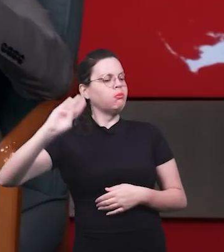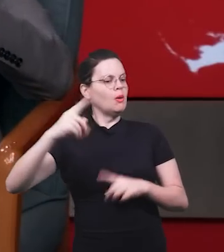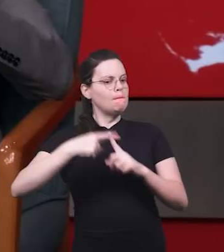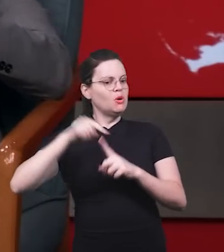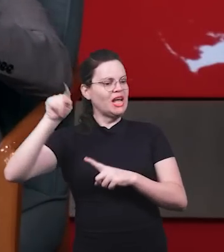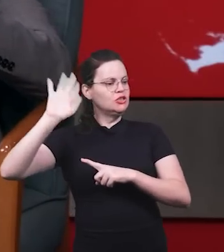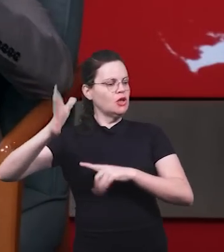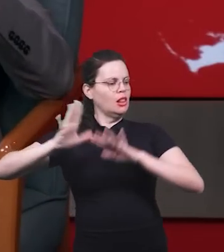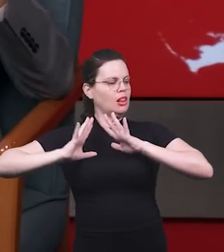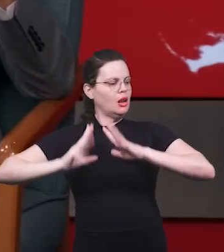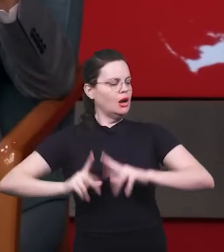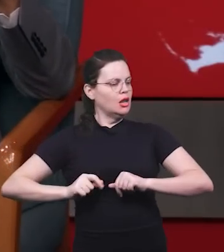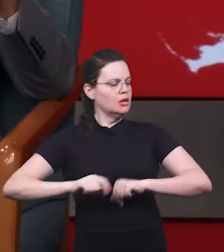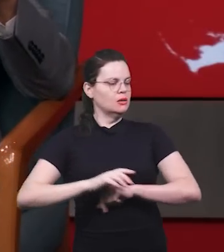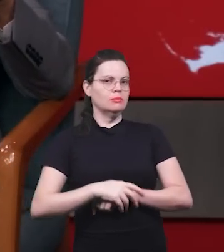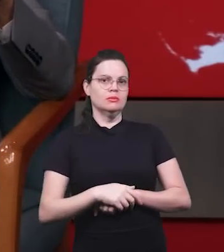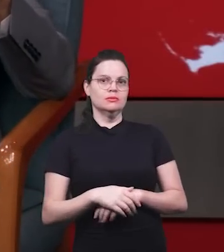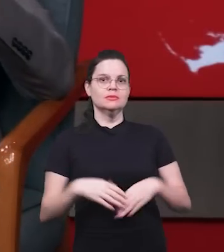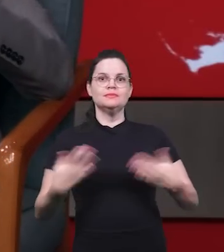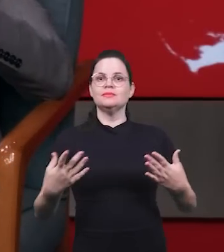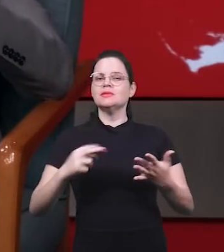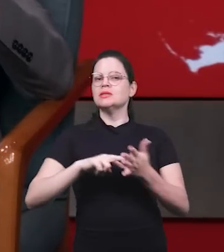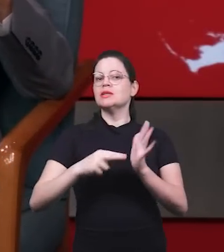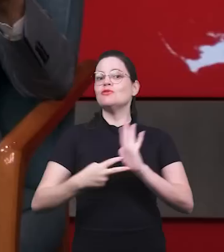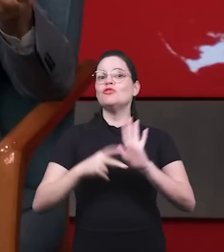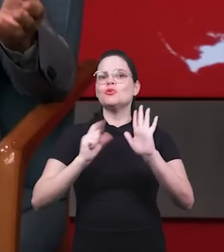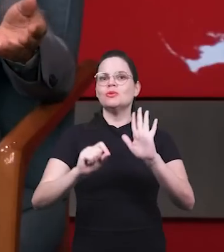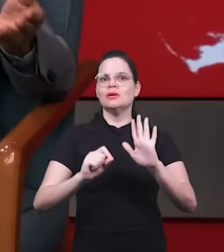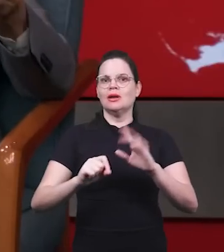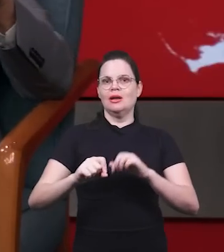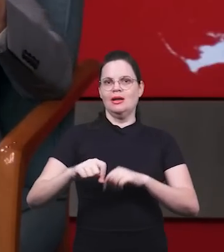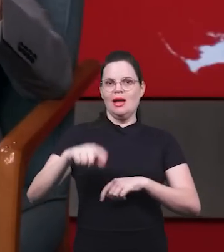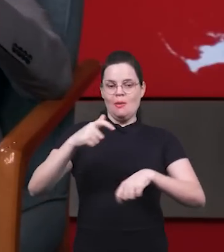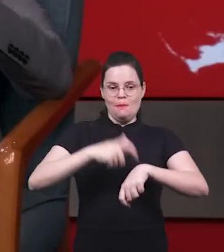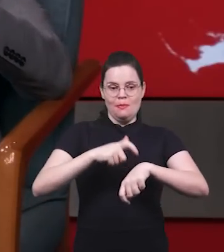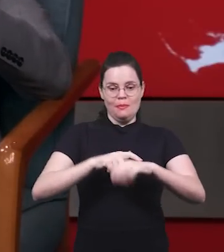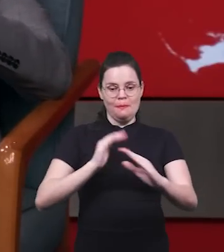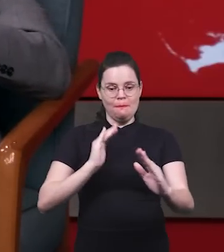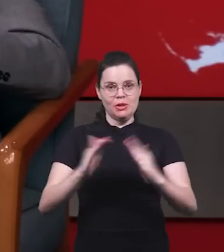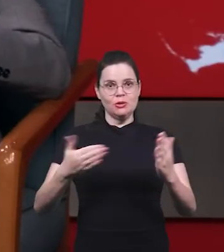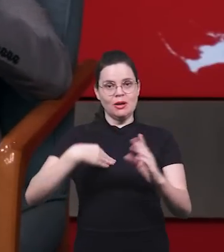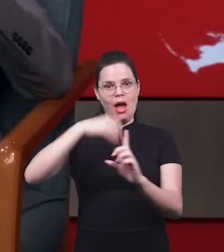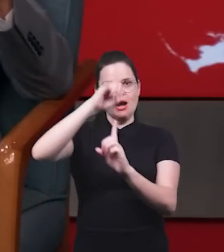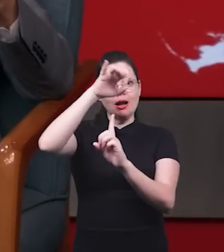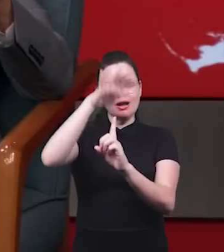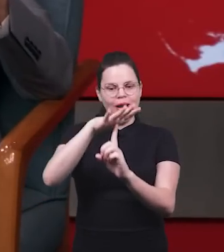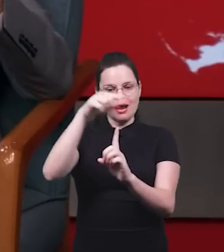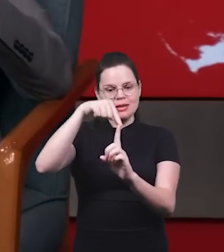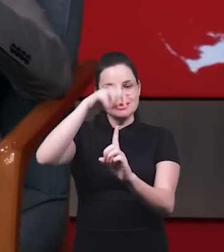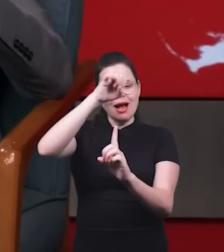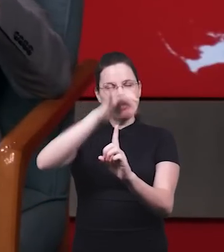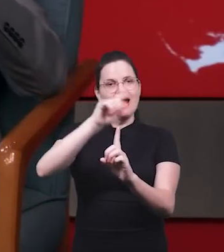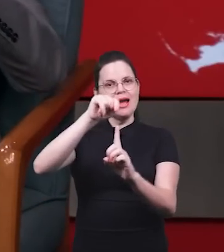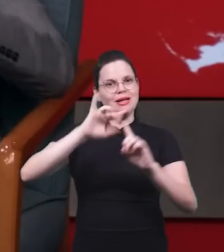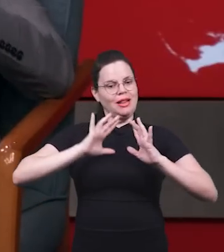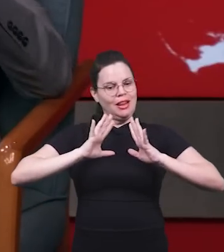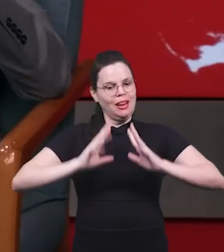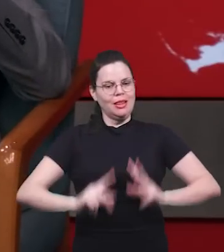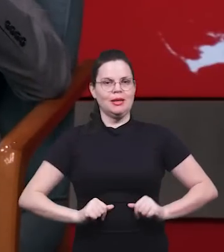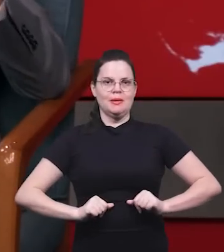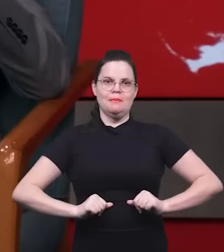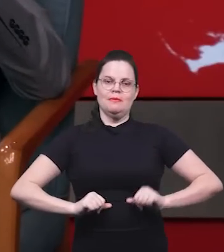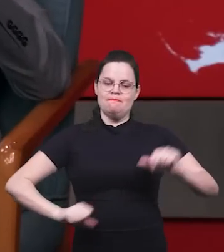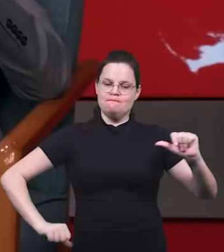o momento agora é outro, que o momento agora é da graça, é o momento onde Deus purifica, o sacrifício de Jesus